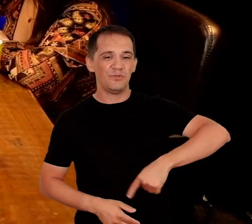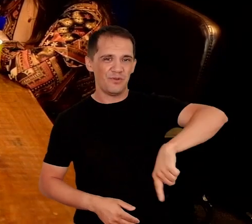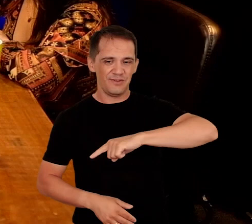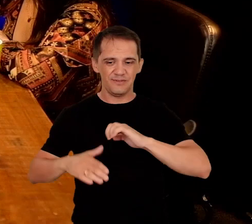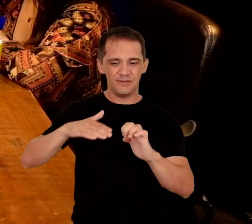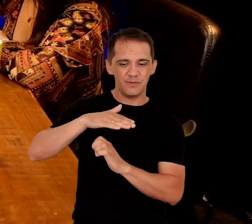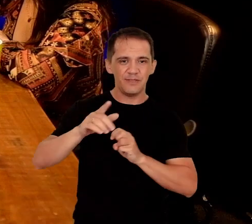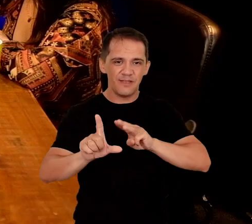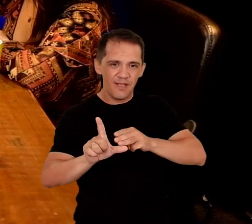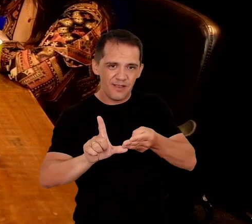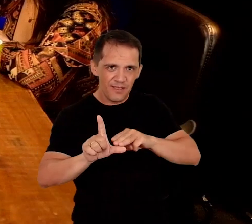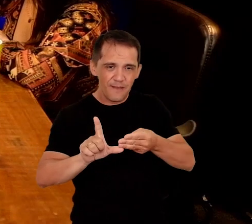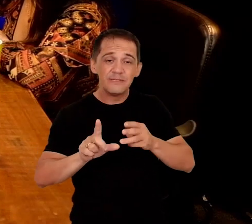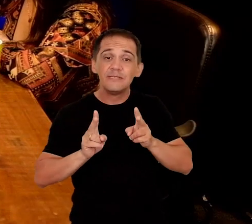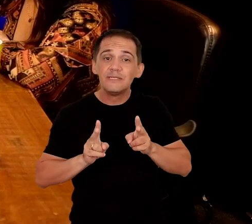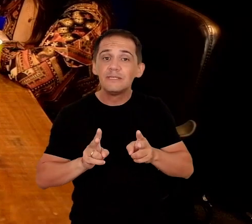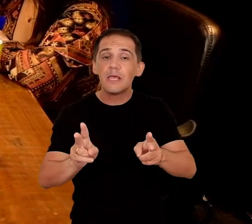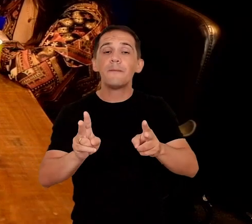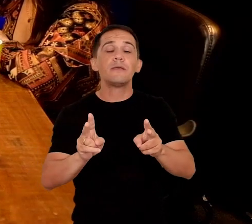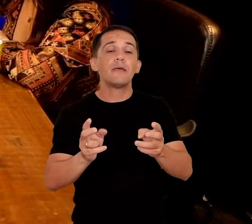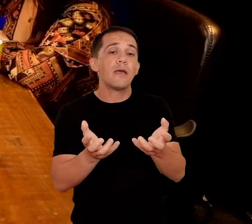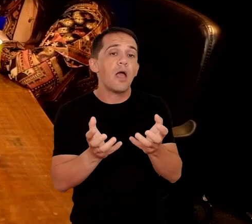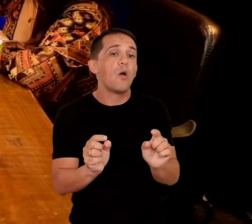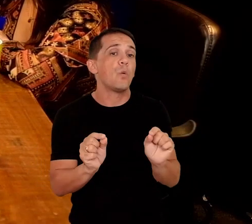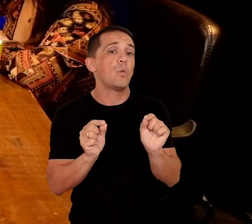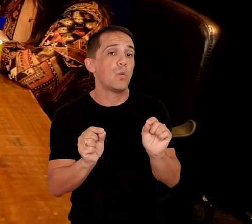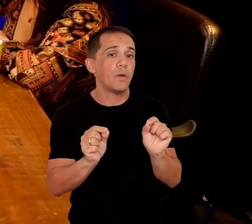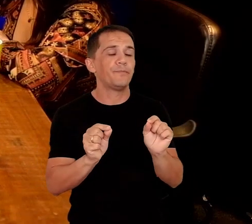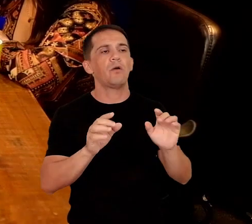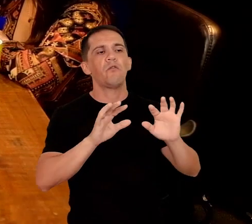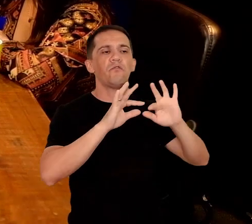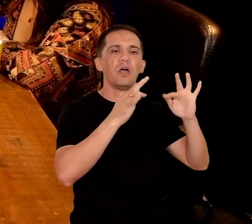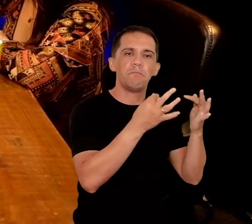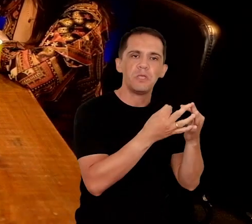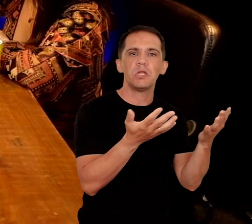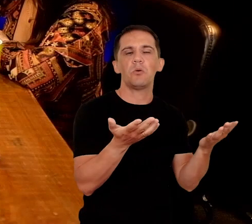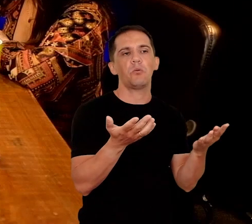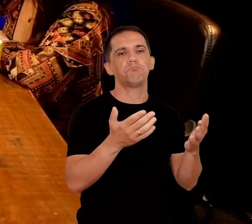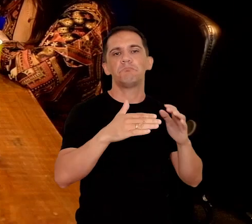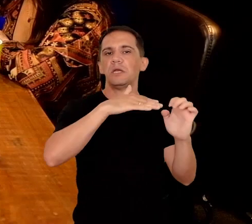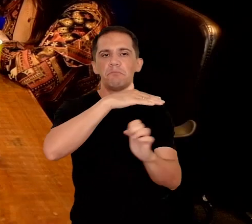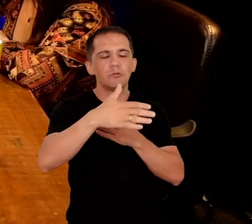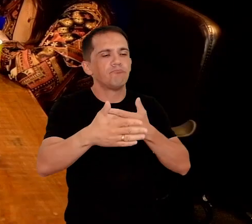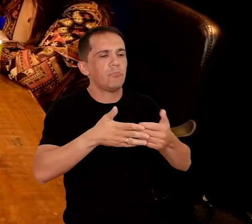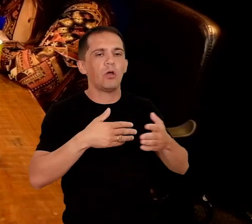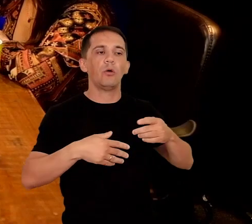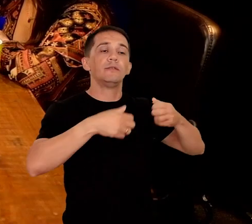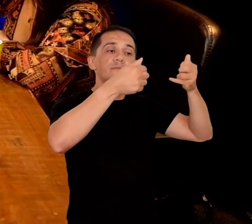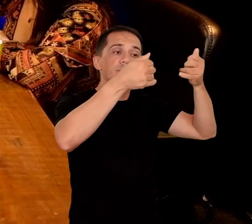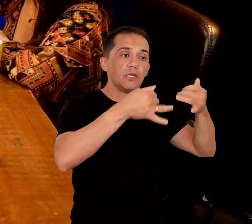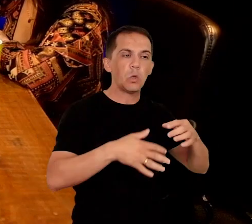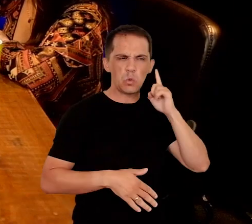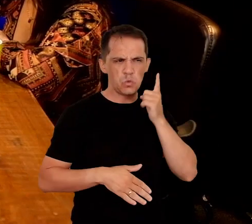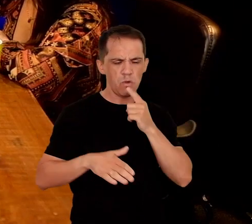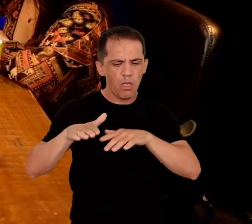Libras tenta quando a gente entra numa empresa, quando a gente conversa até com alguns familiares dos surdos, explicar. Não é que ele não sabe por falta de